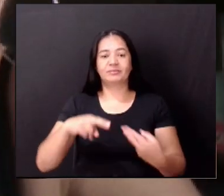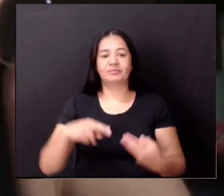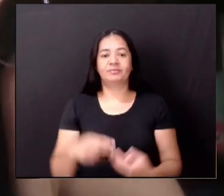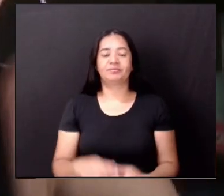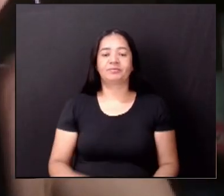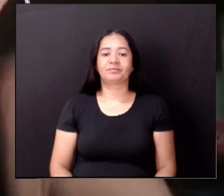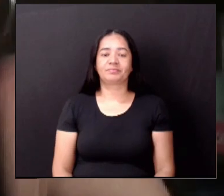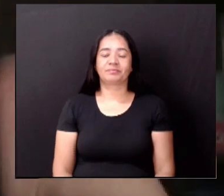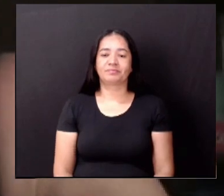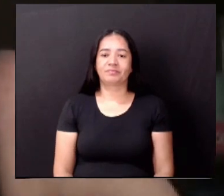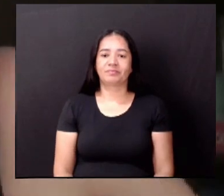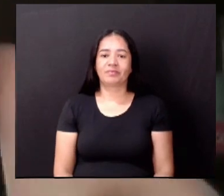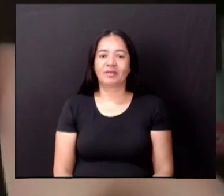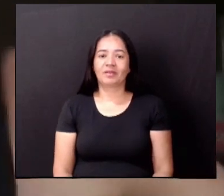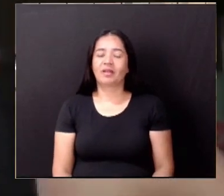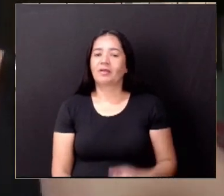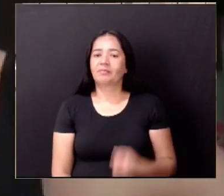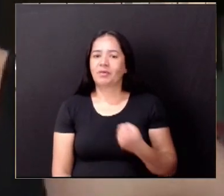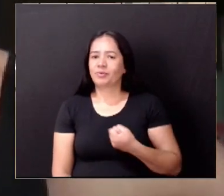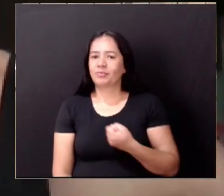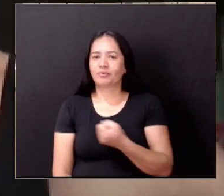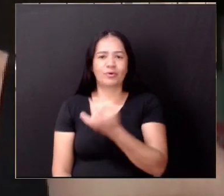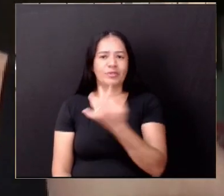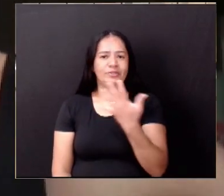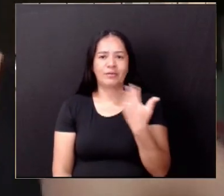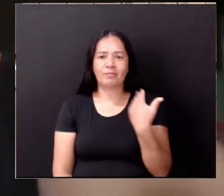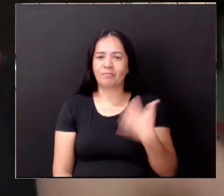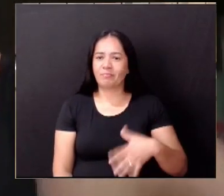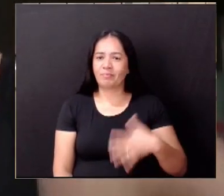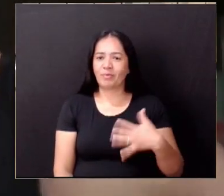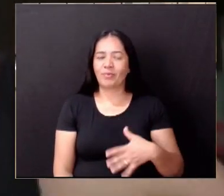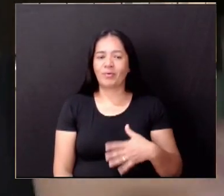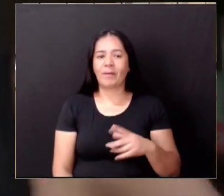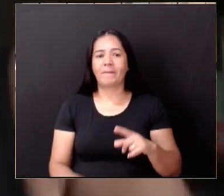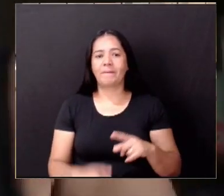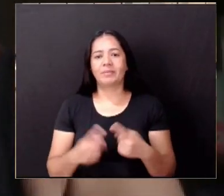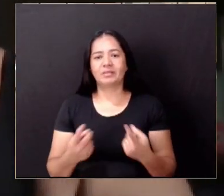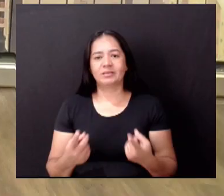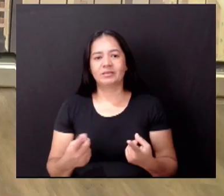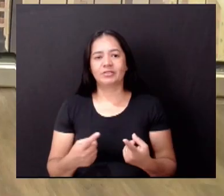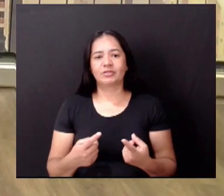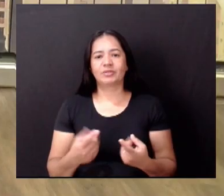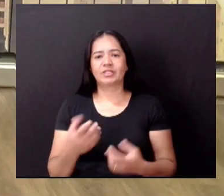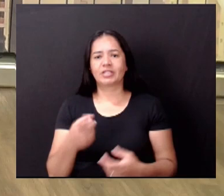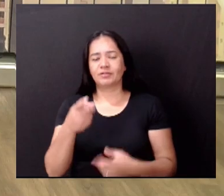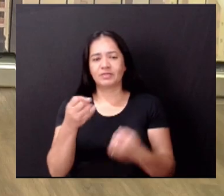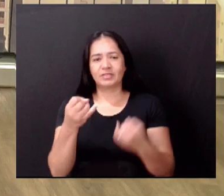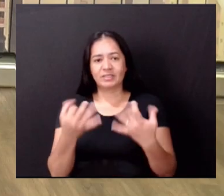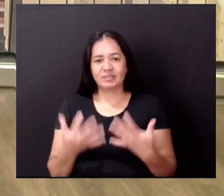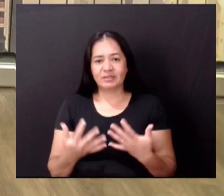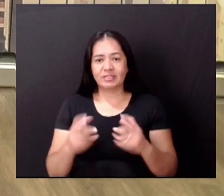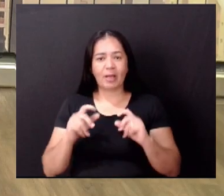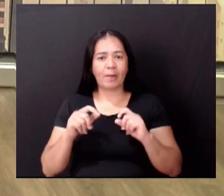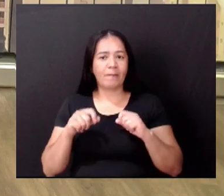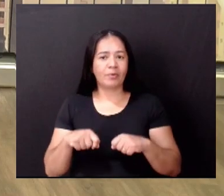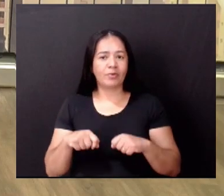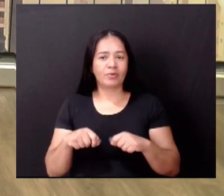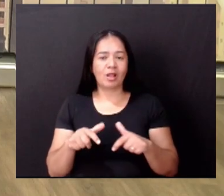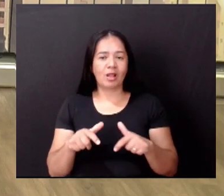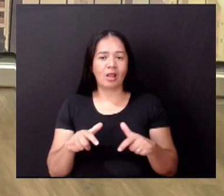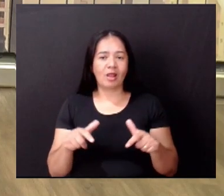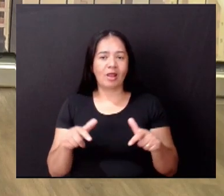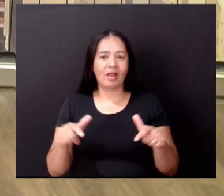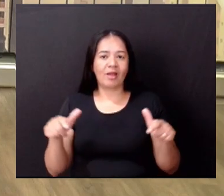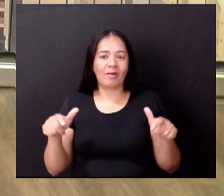com reciclagem. Denise, É um número expressivo, não? sim, muito expressivo, mas eu queria que você falasse